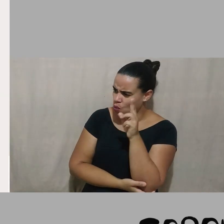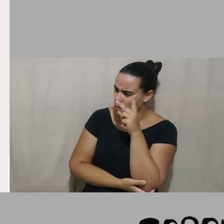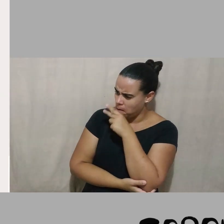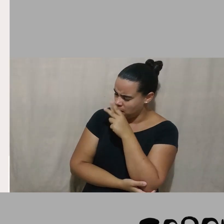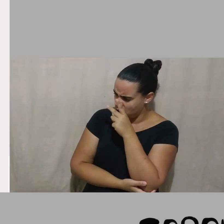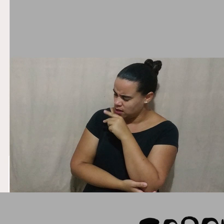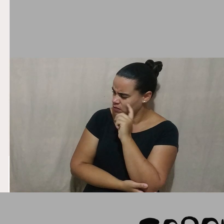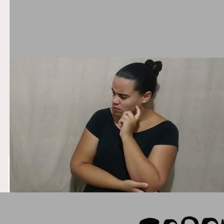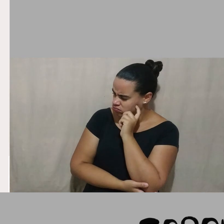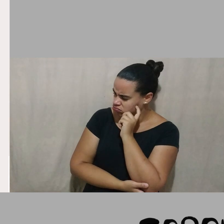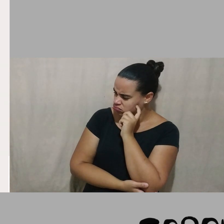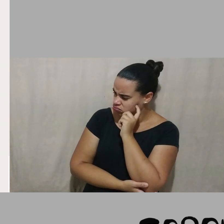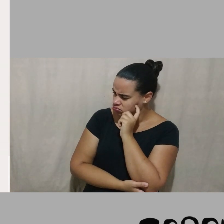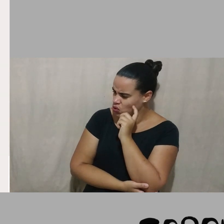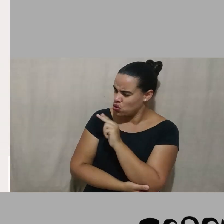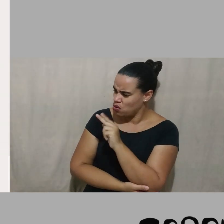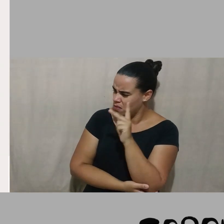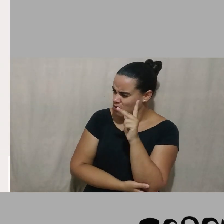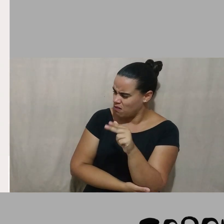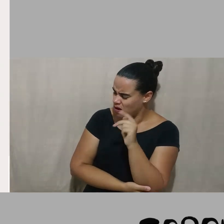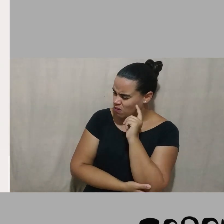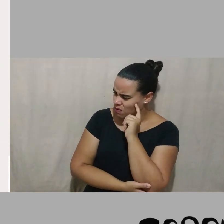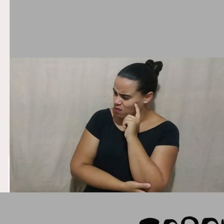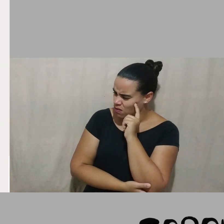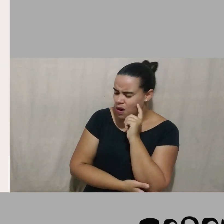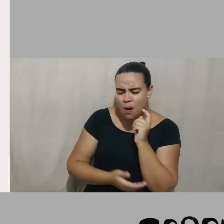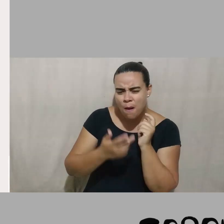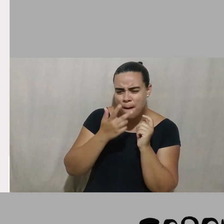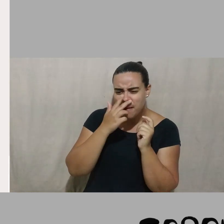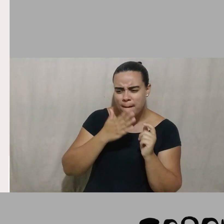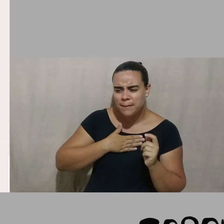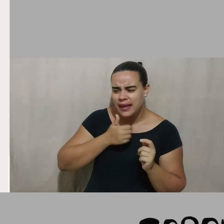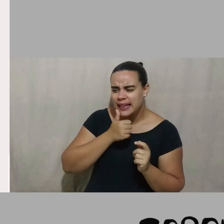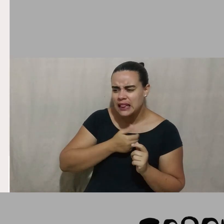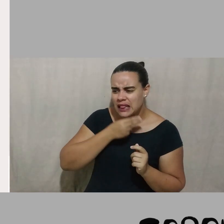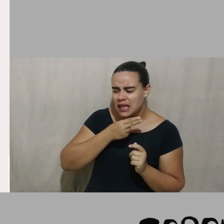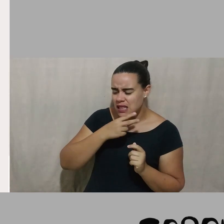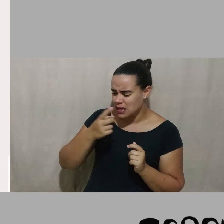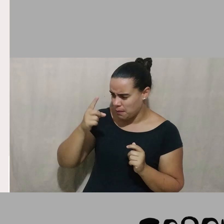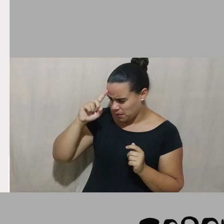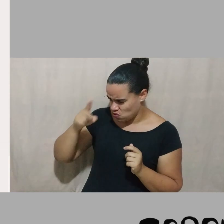Aparentemente ele achou que a neta enviou um cara que tem o mesmo nome que ela para visitá-la no seu lugar.